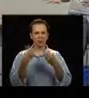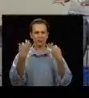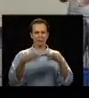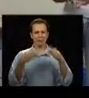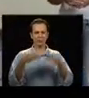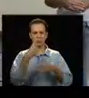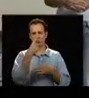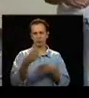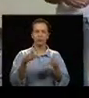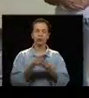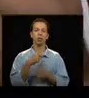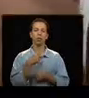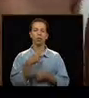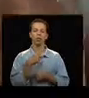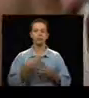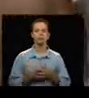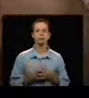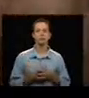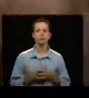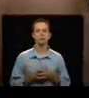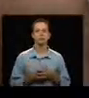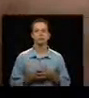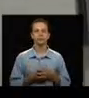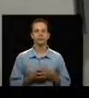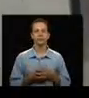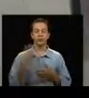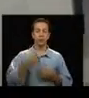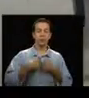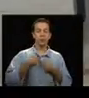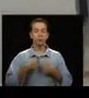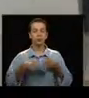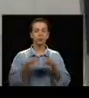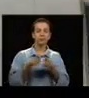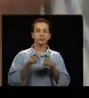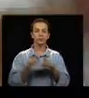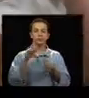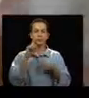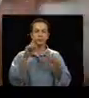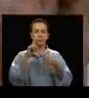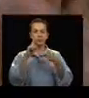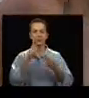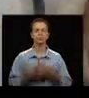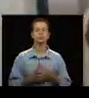daí cria dor?